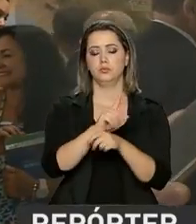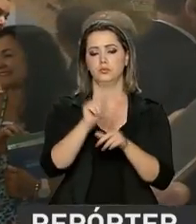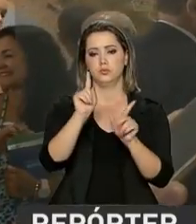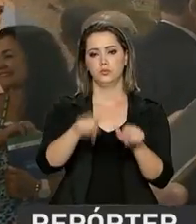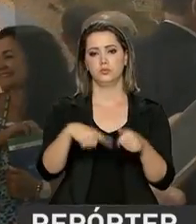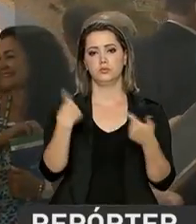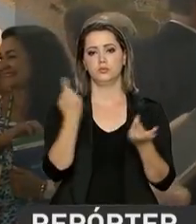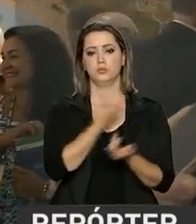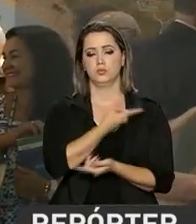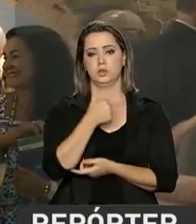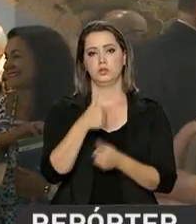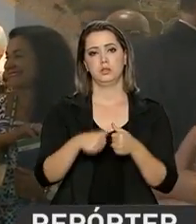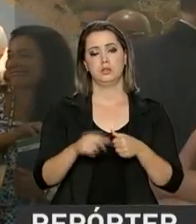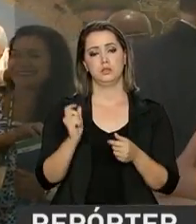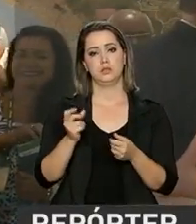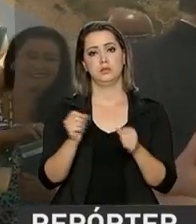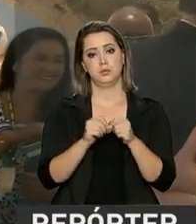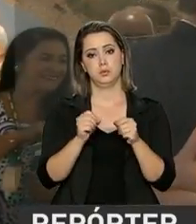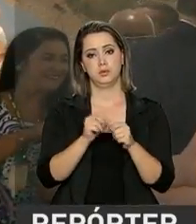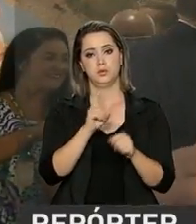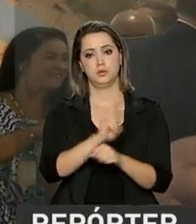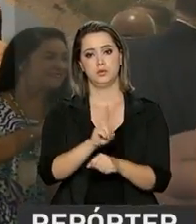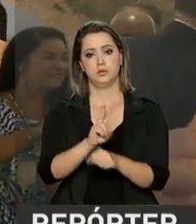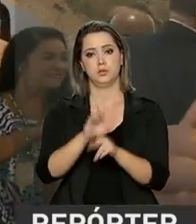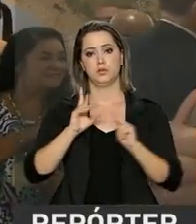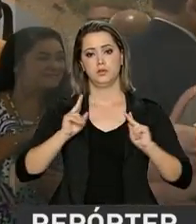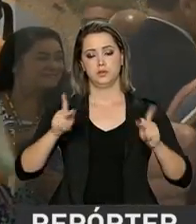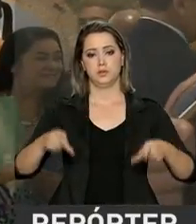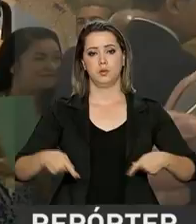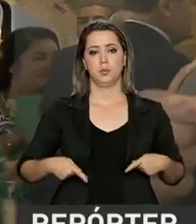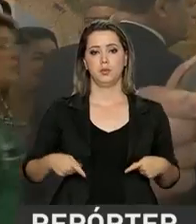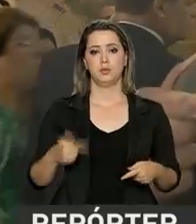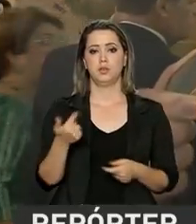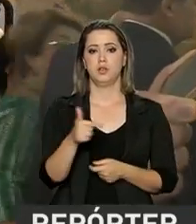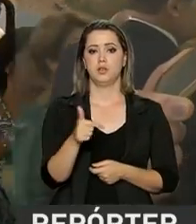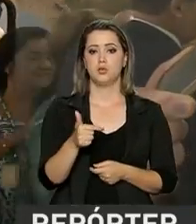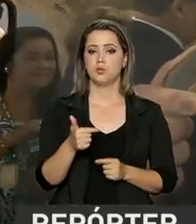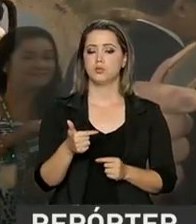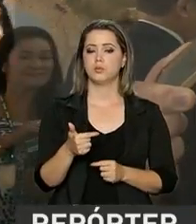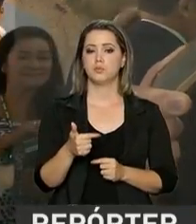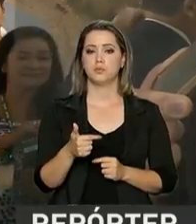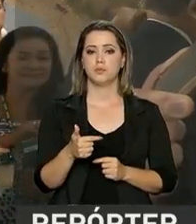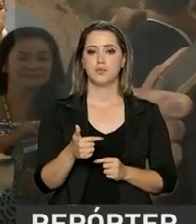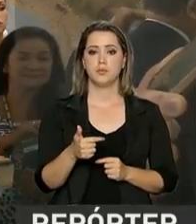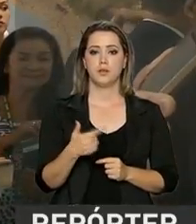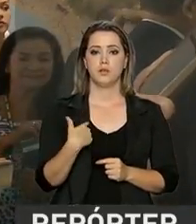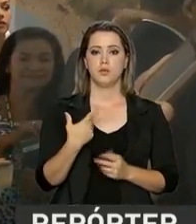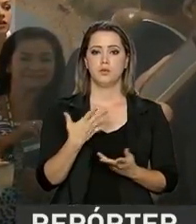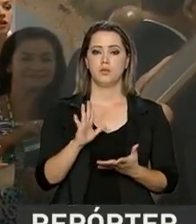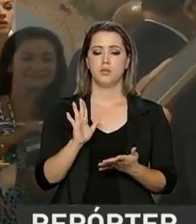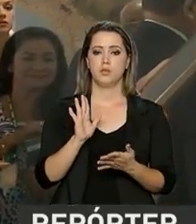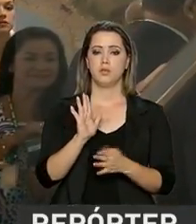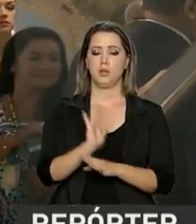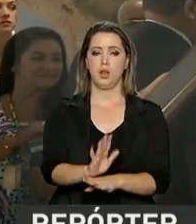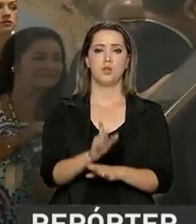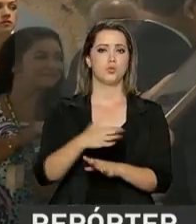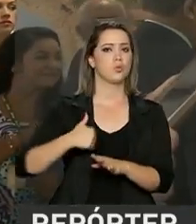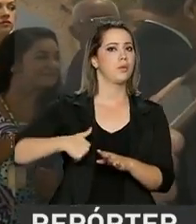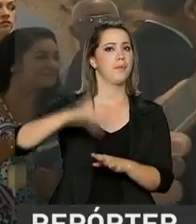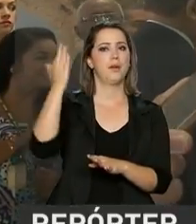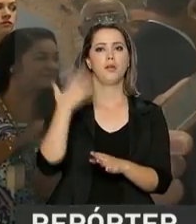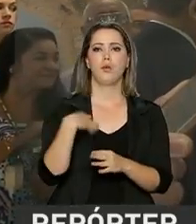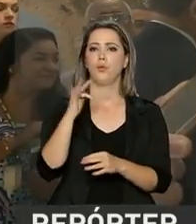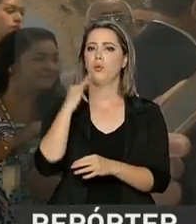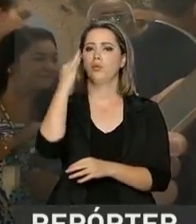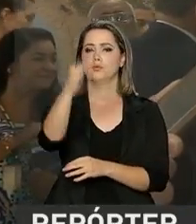Evidente nós estamos fazendo o que eu chama a defesa da humanidade eu não acho que existe a solidariedade maior com as